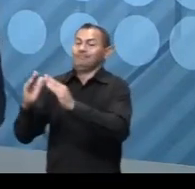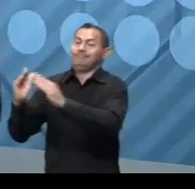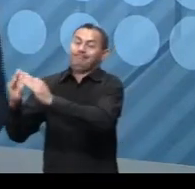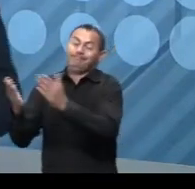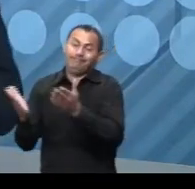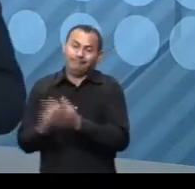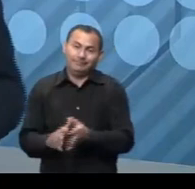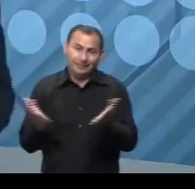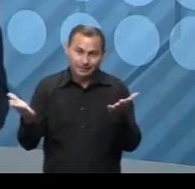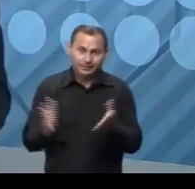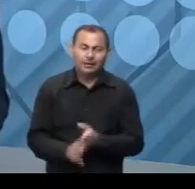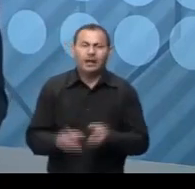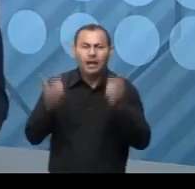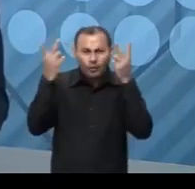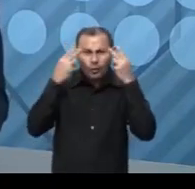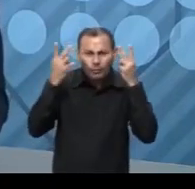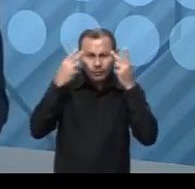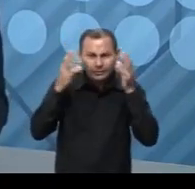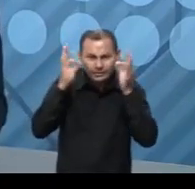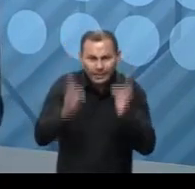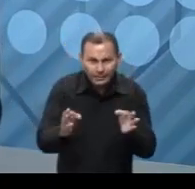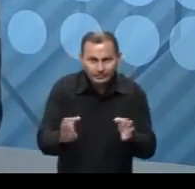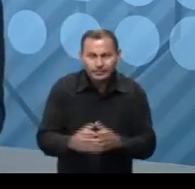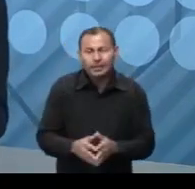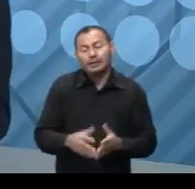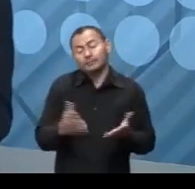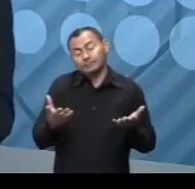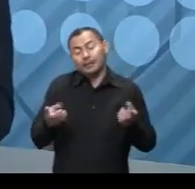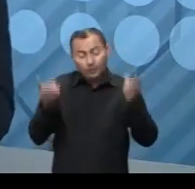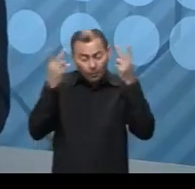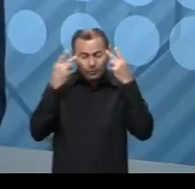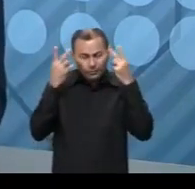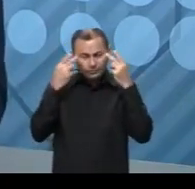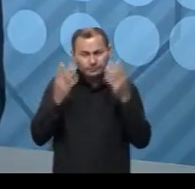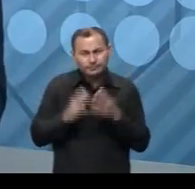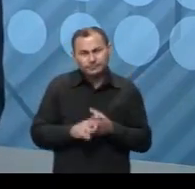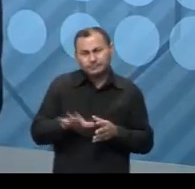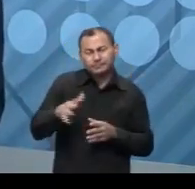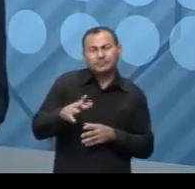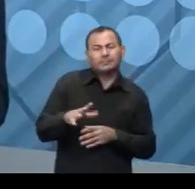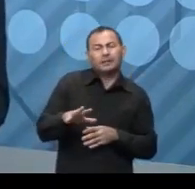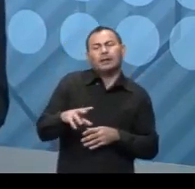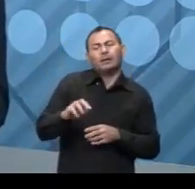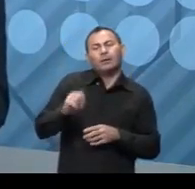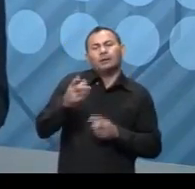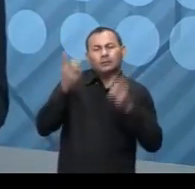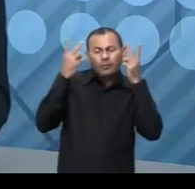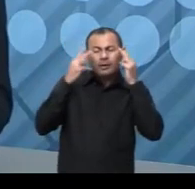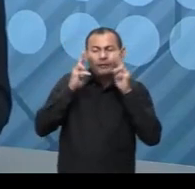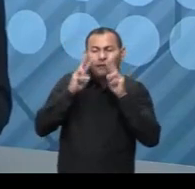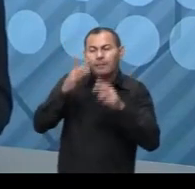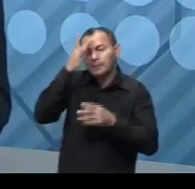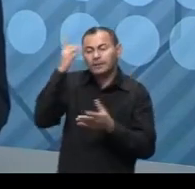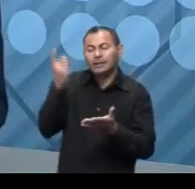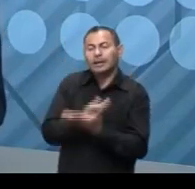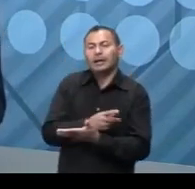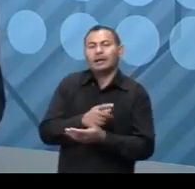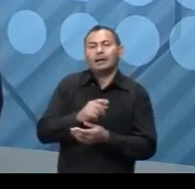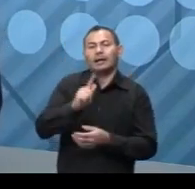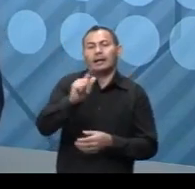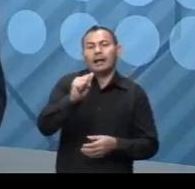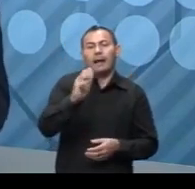E, pessoal, é comum, tá? É meio que comum você ver pessoas errarem